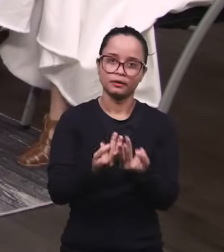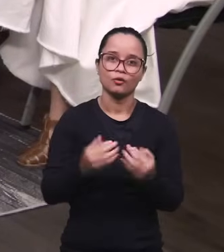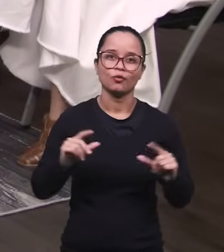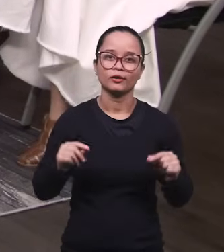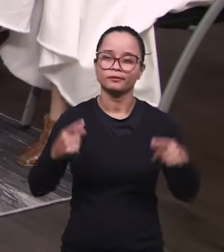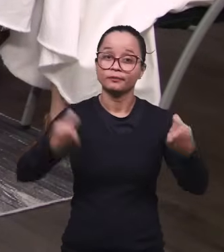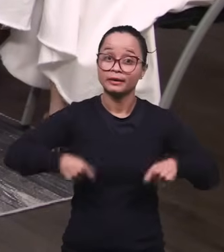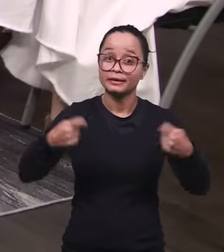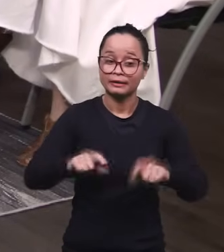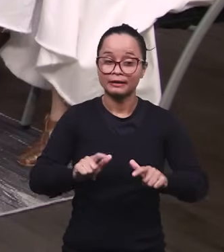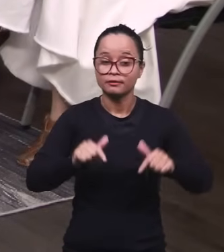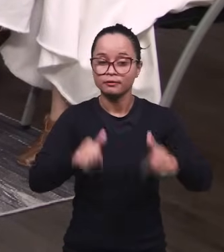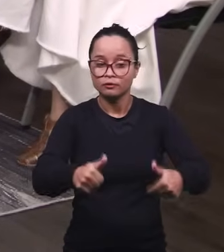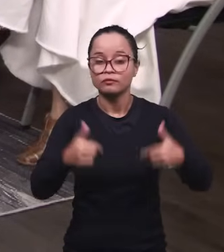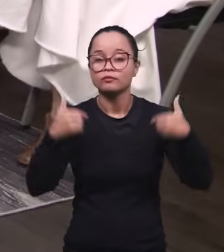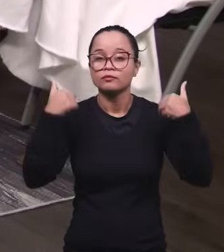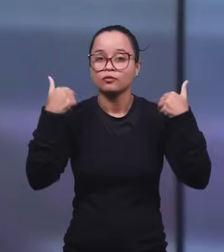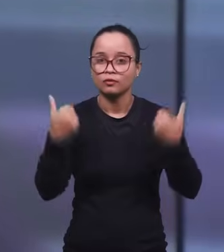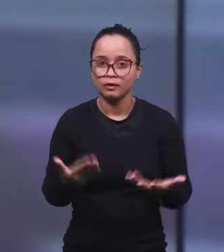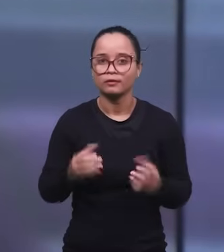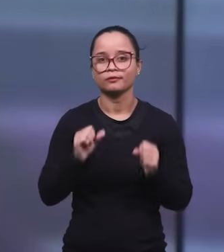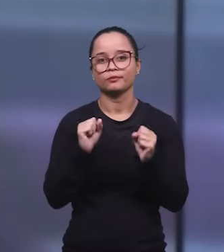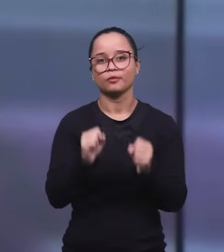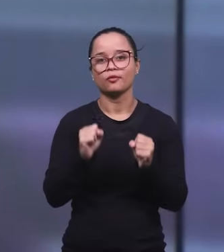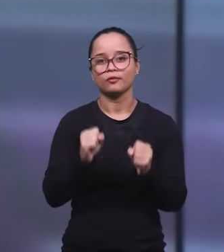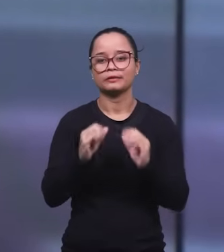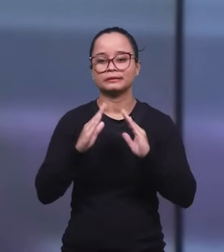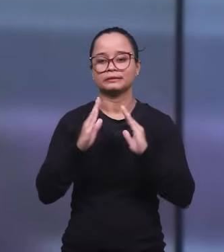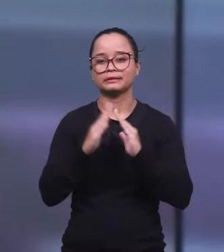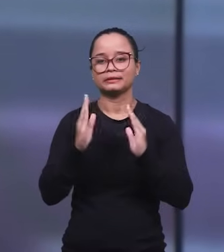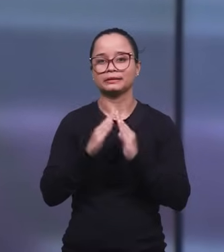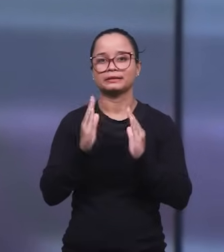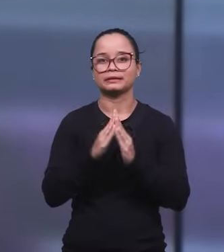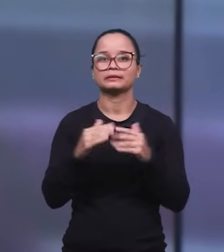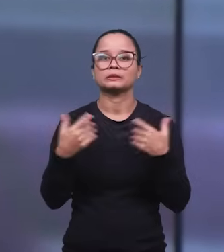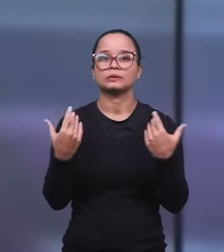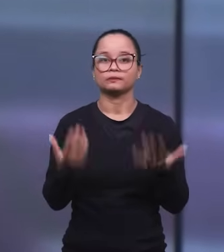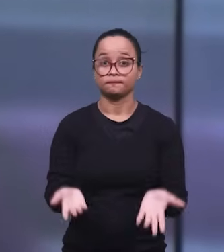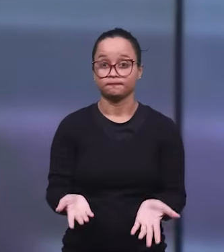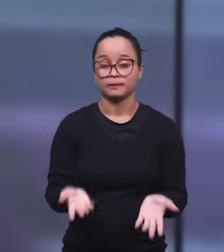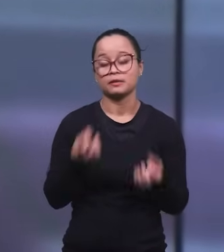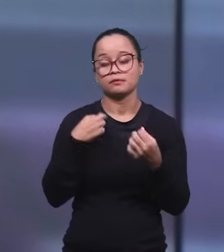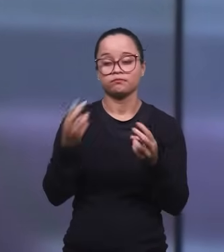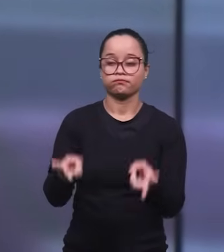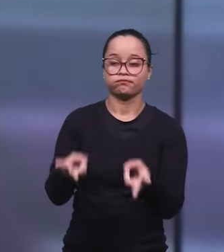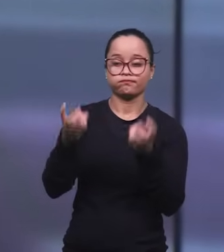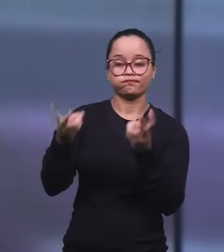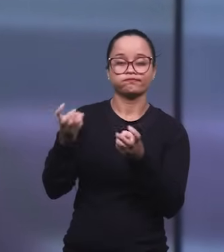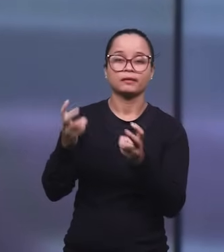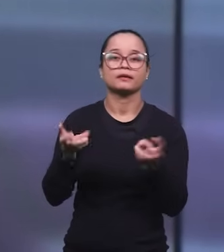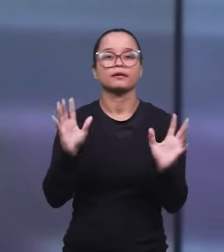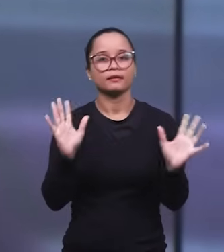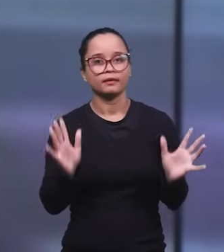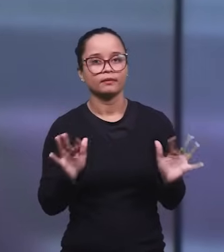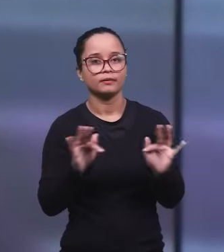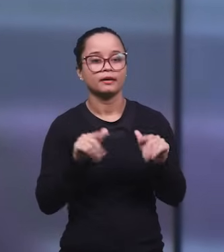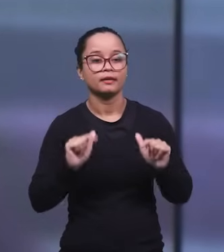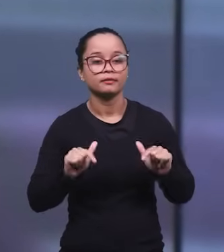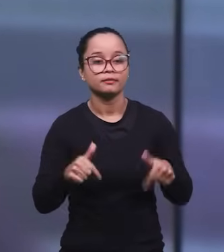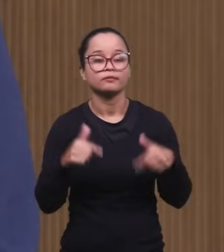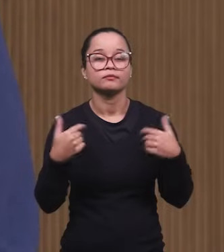as intervenções possíveis que a família pode acompanhar em casa, o que ela percebe que ela pode